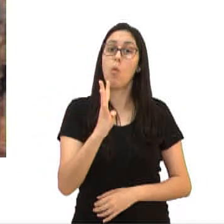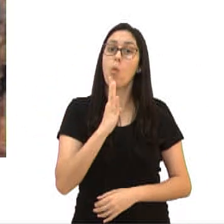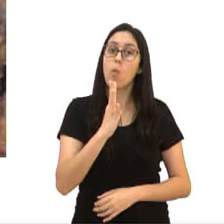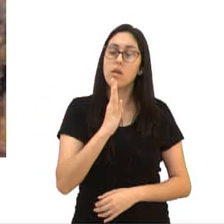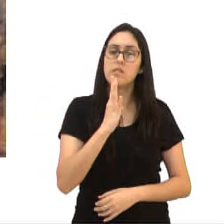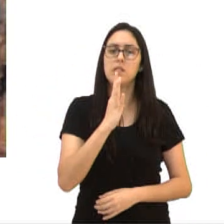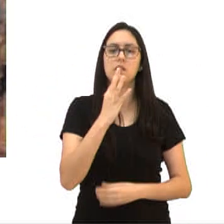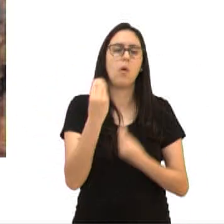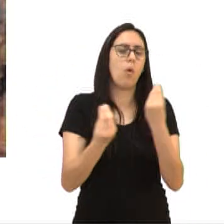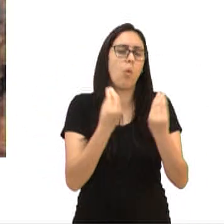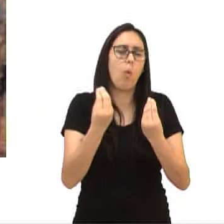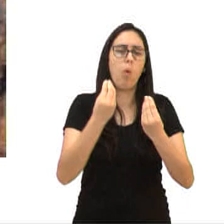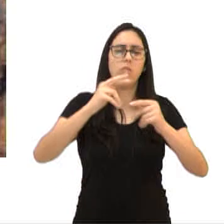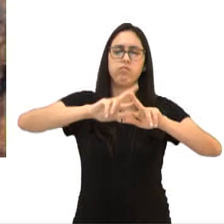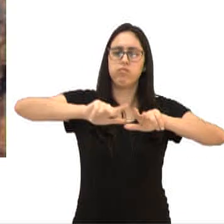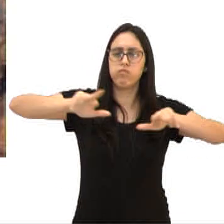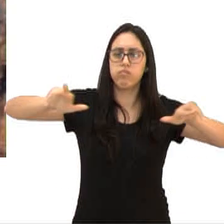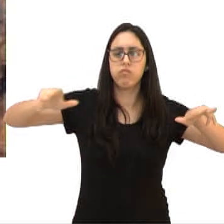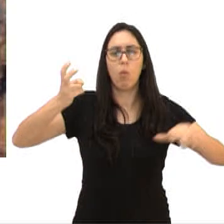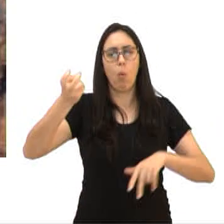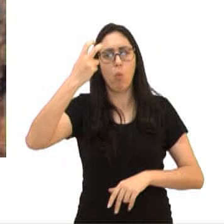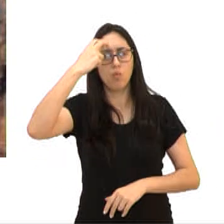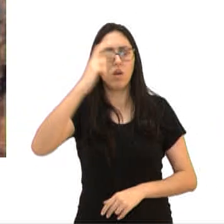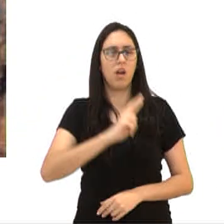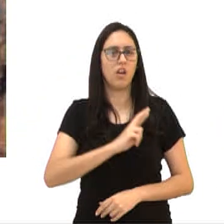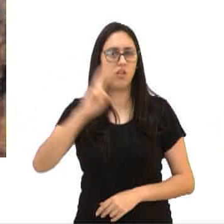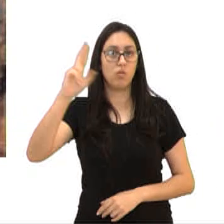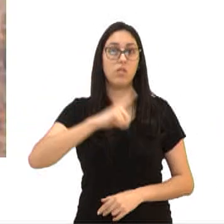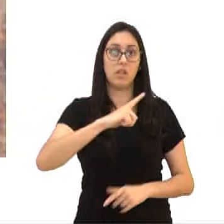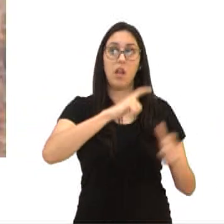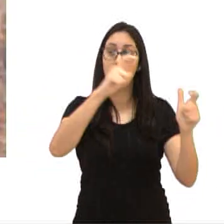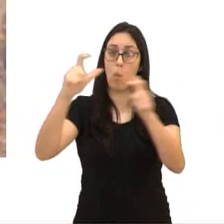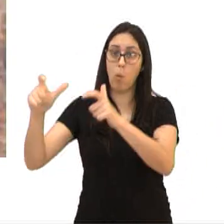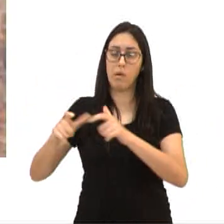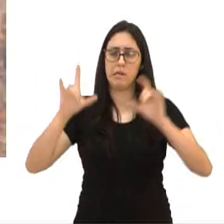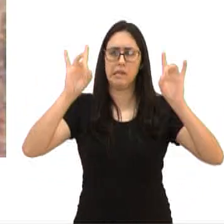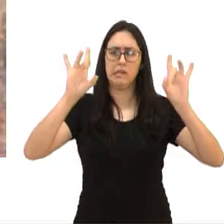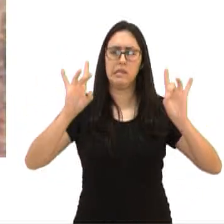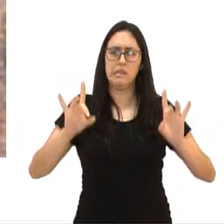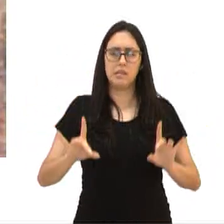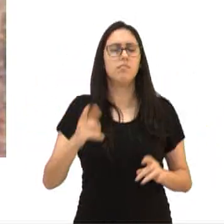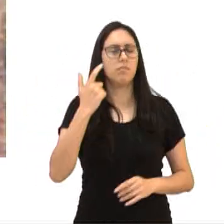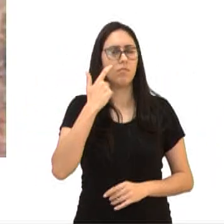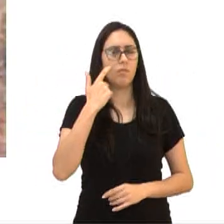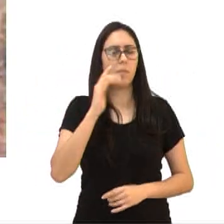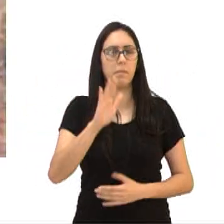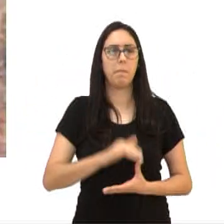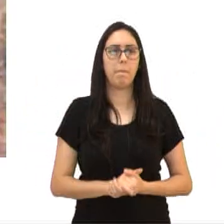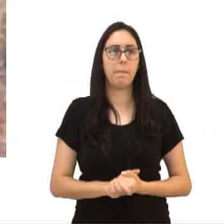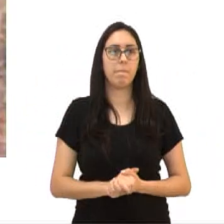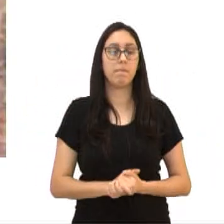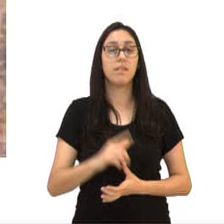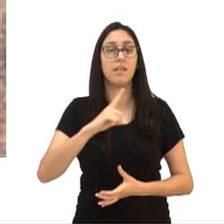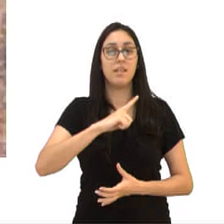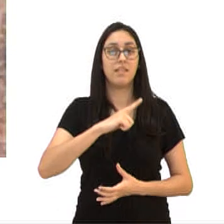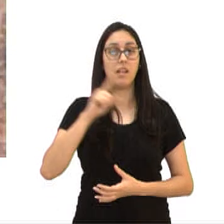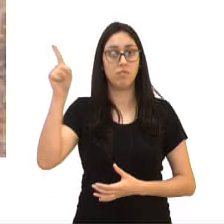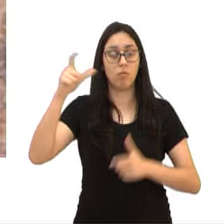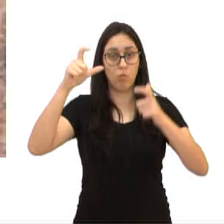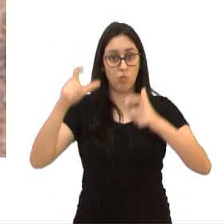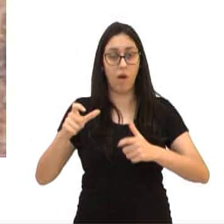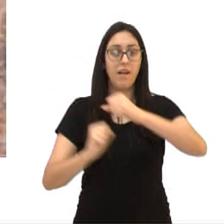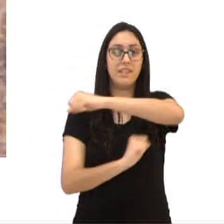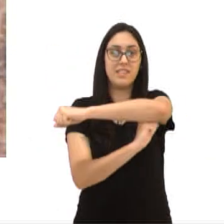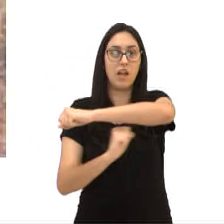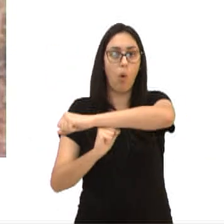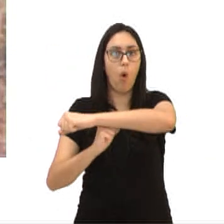diversidade cultural e religiosa por meio dos lugares sagrados. Começaremos com uma visita à Sinagoga de Curitiba,